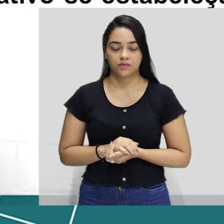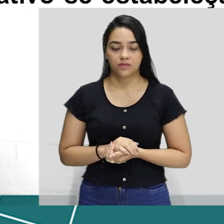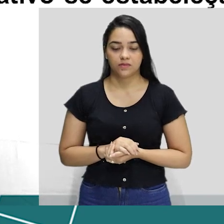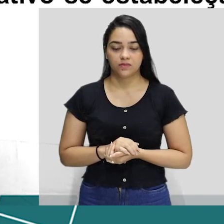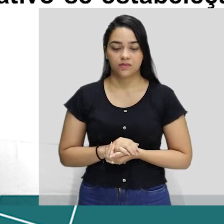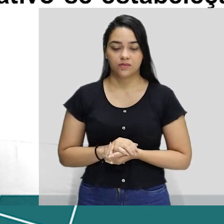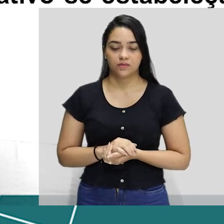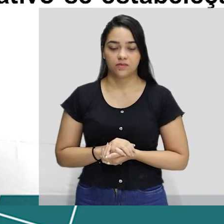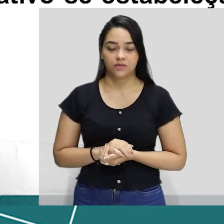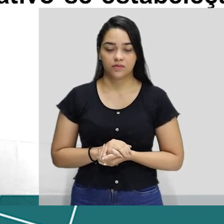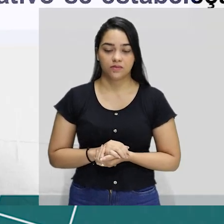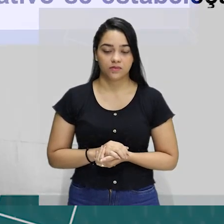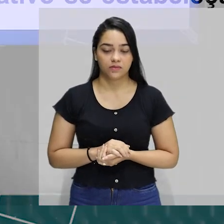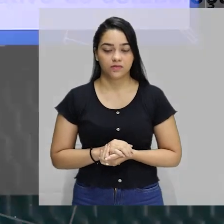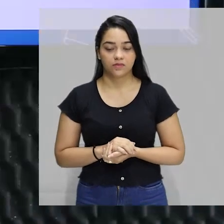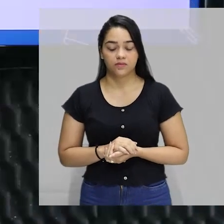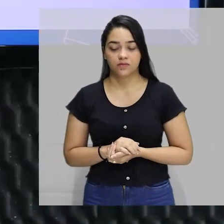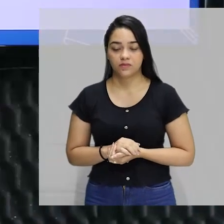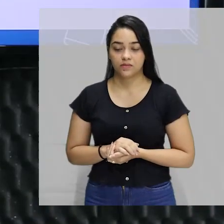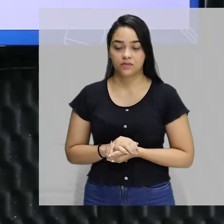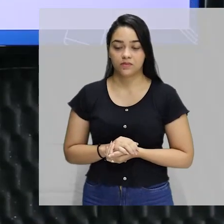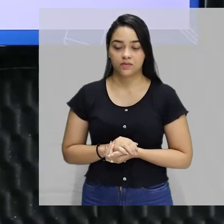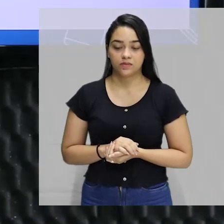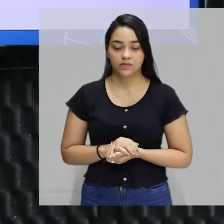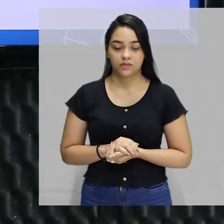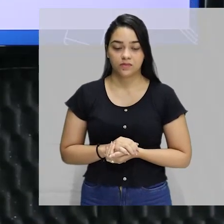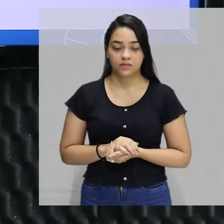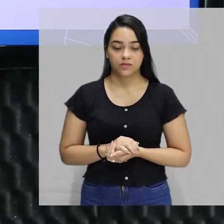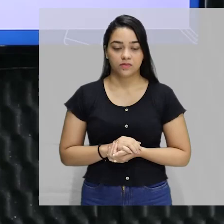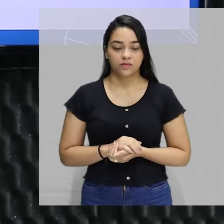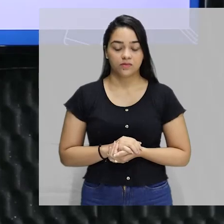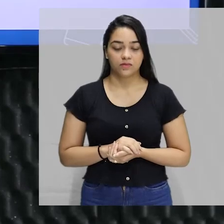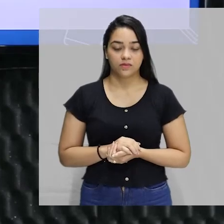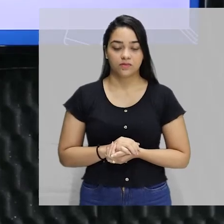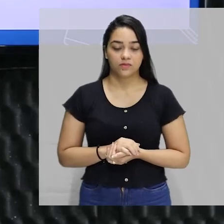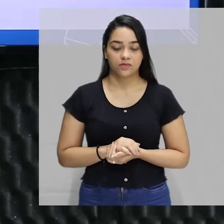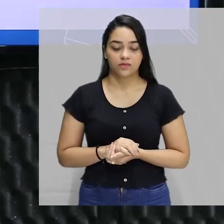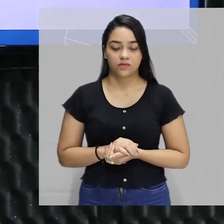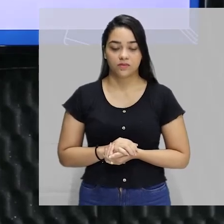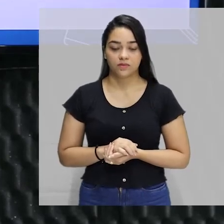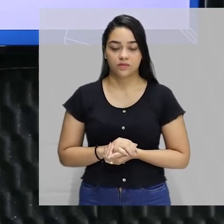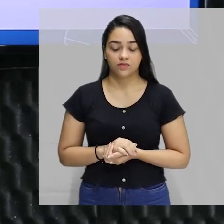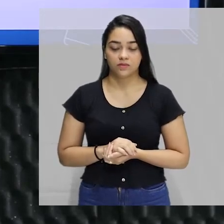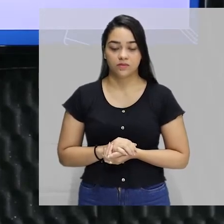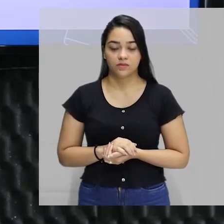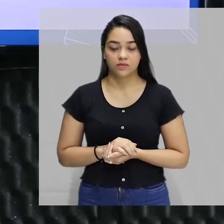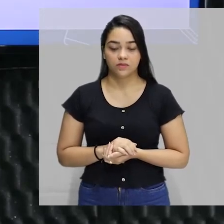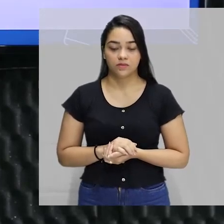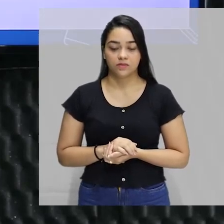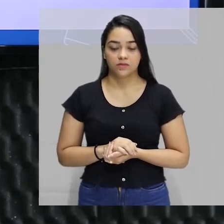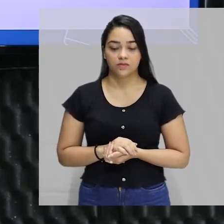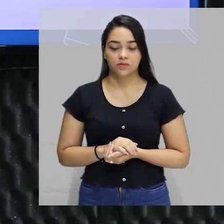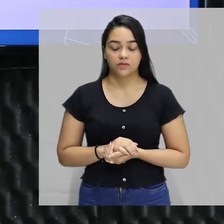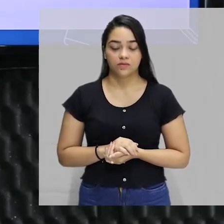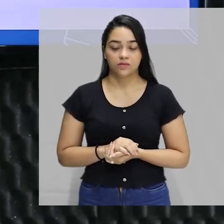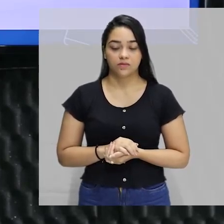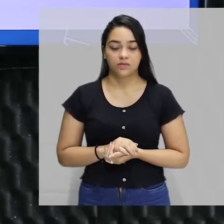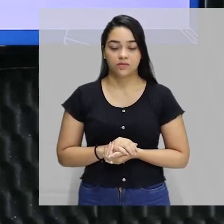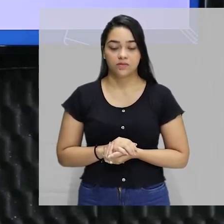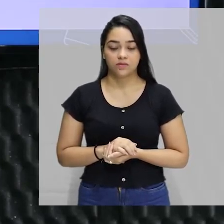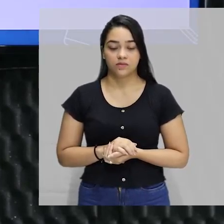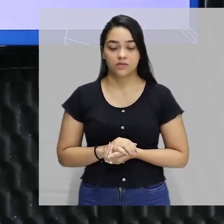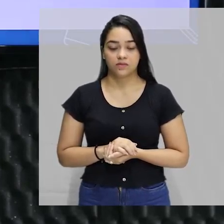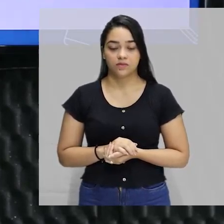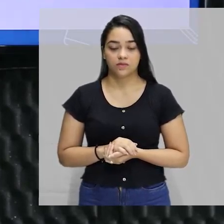texto funcione adequadamente, ele precisa apresentar essas características, permitindo assim que o ato comunicativo